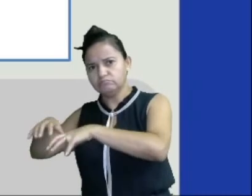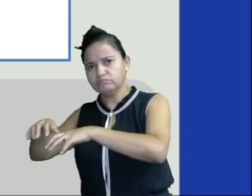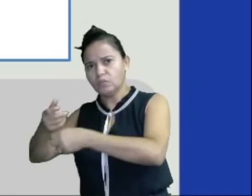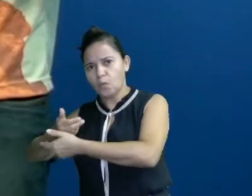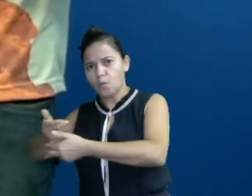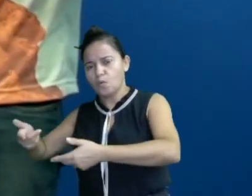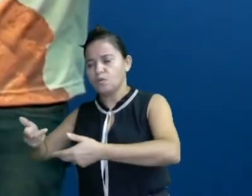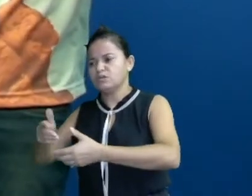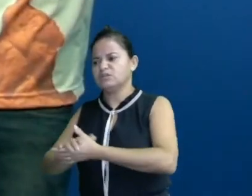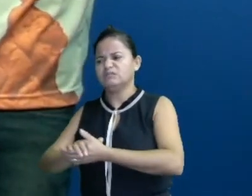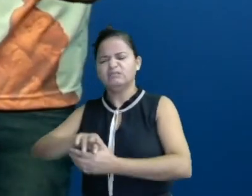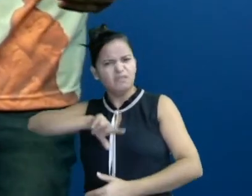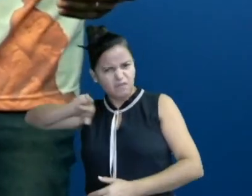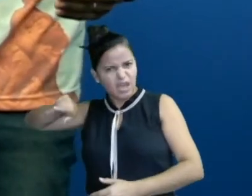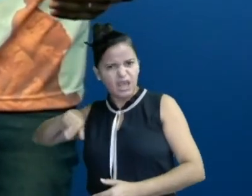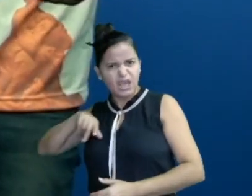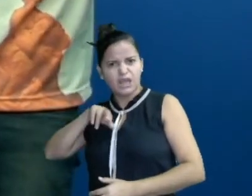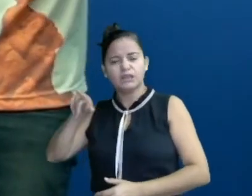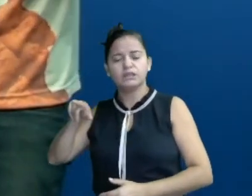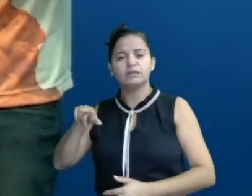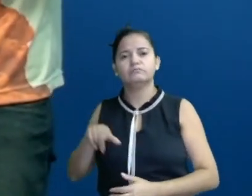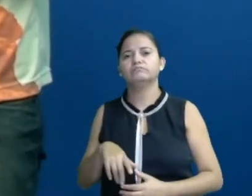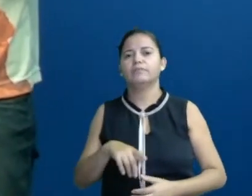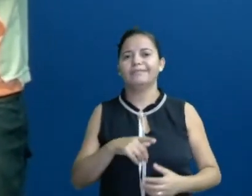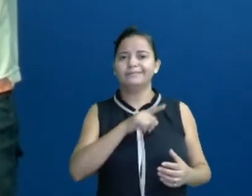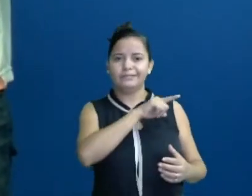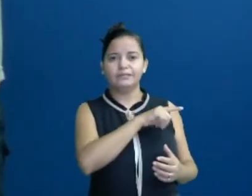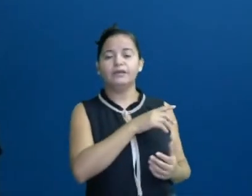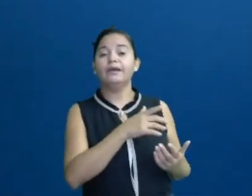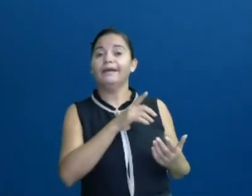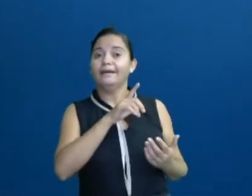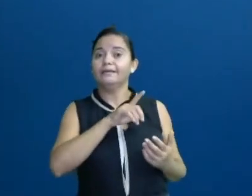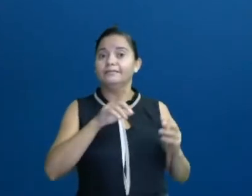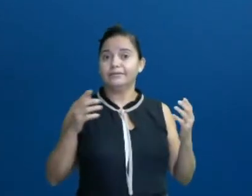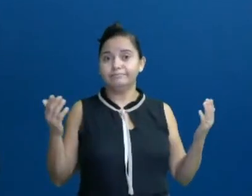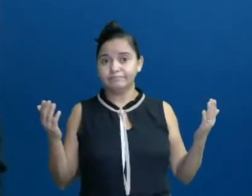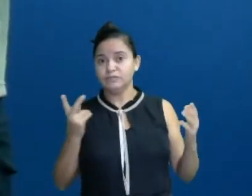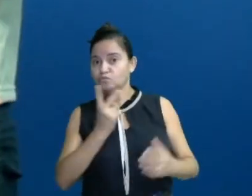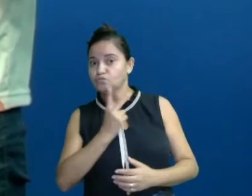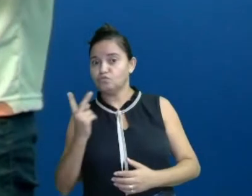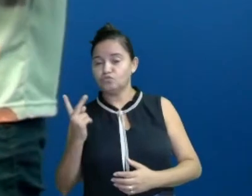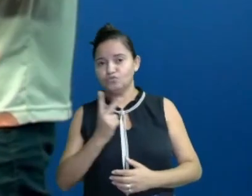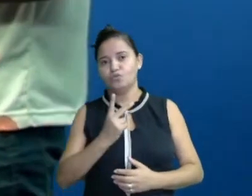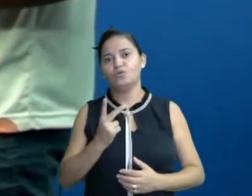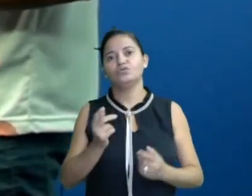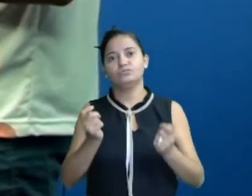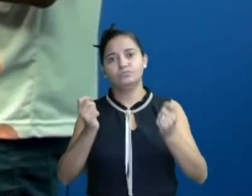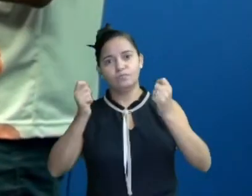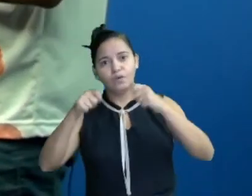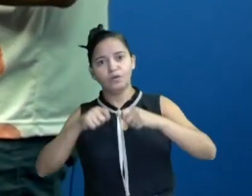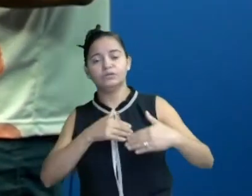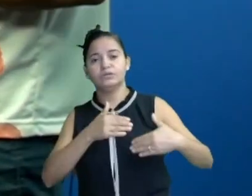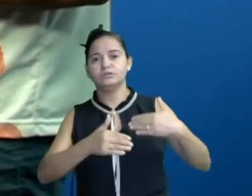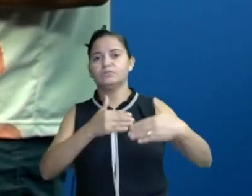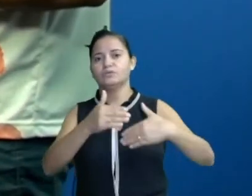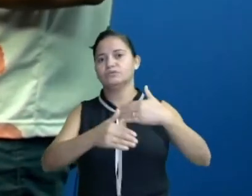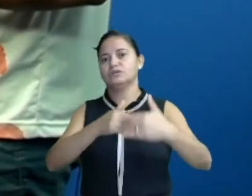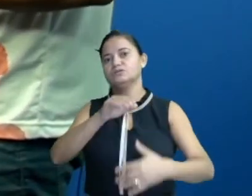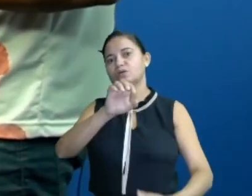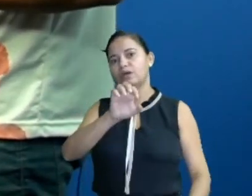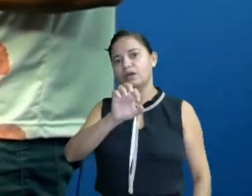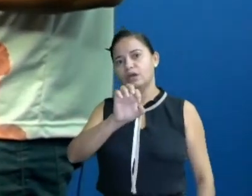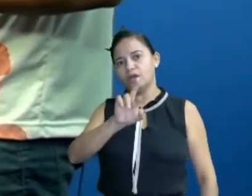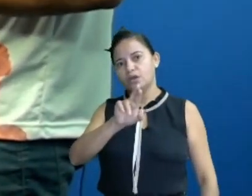Portanto, observem que existem as causas naturais como as causas antrópicas desse processo erosivo, desse processo de